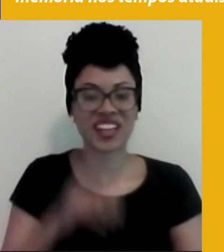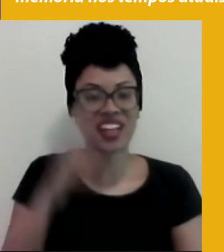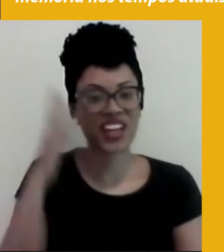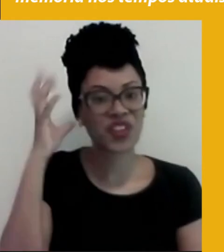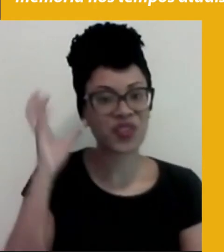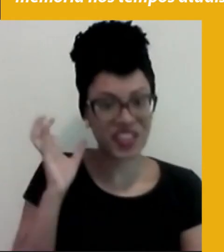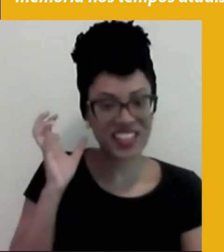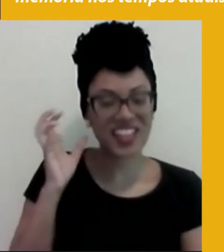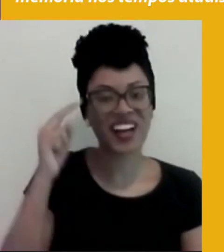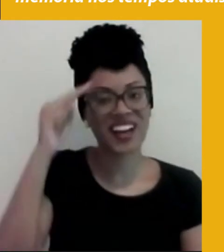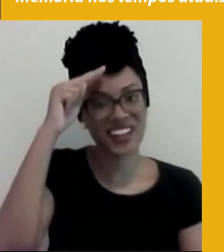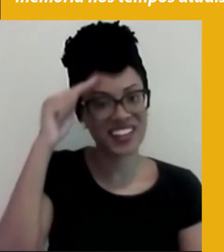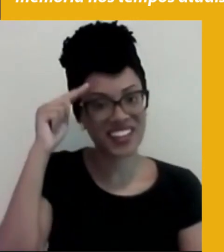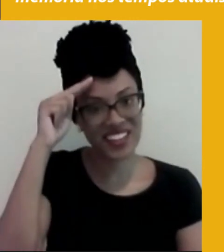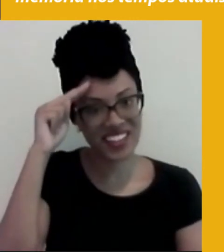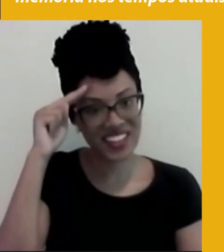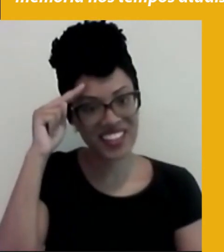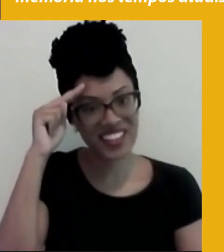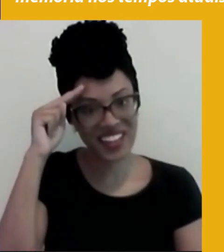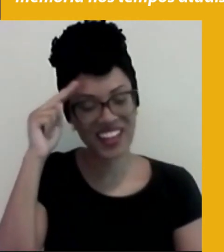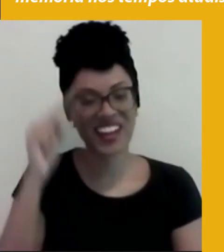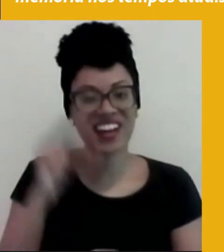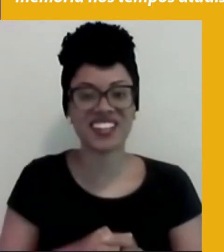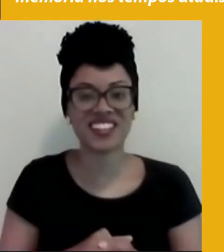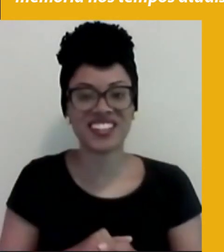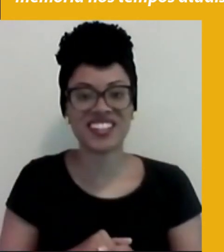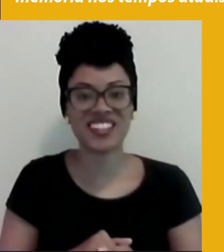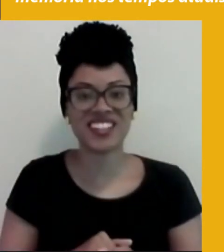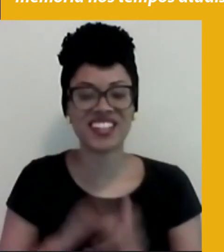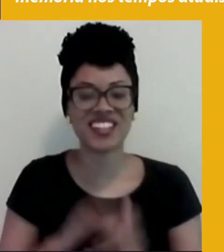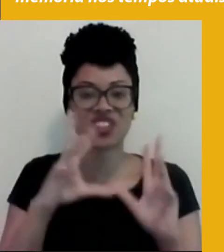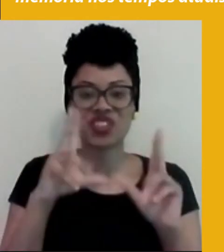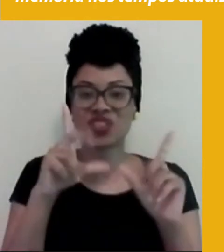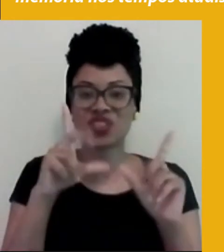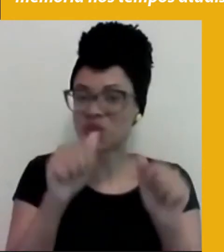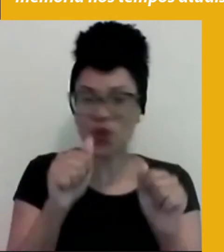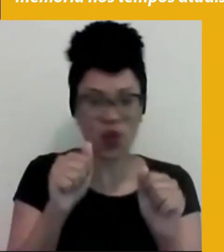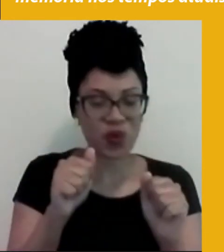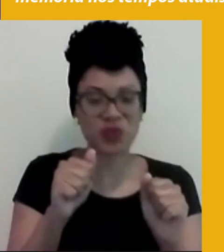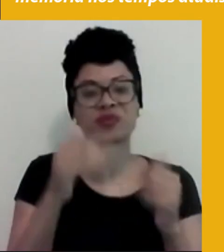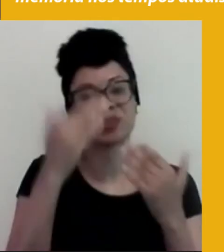Natália. Axé, Cícero e Fernando e todo mundo que está aí assistindo.